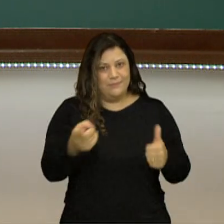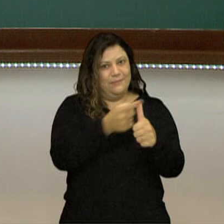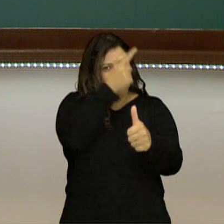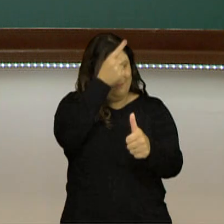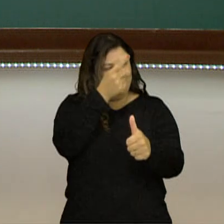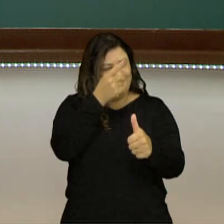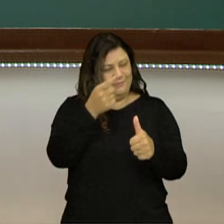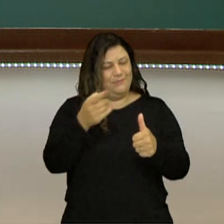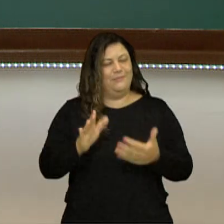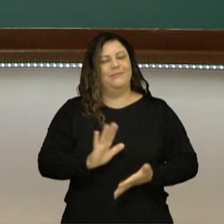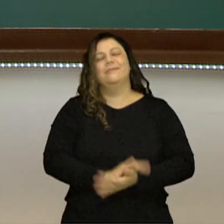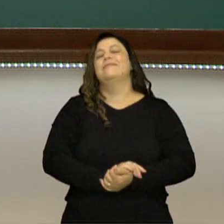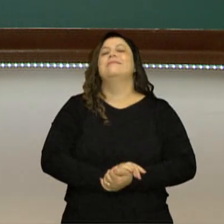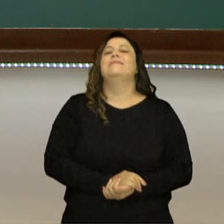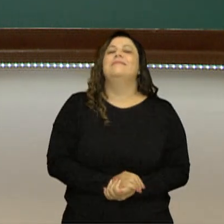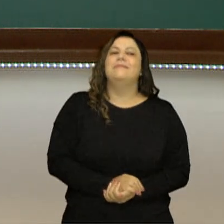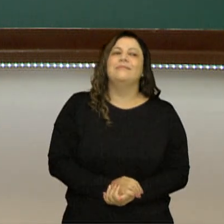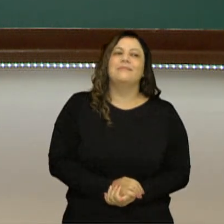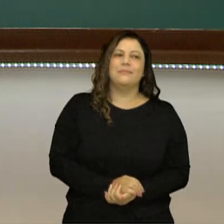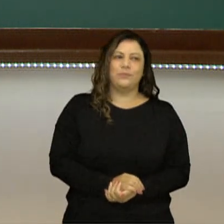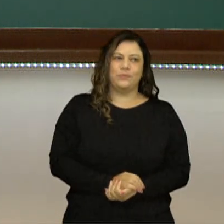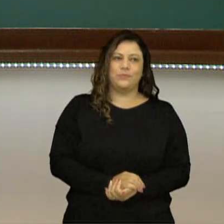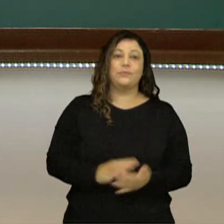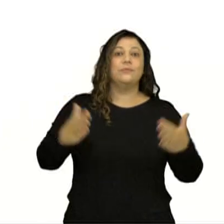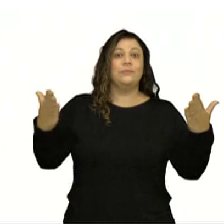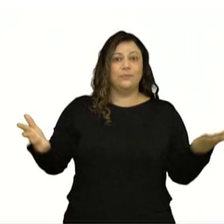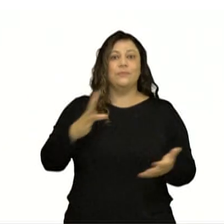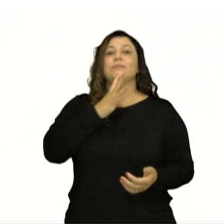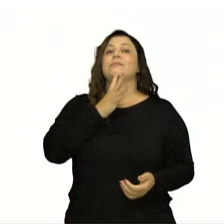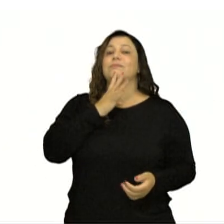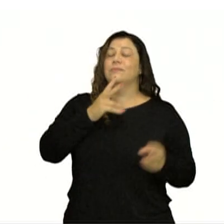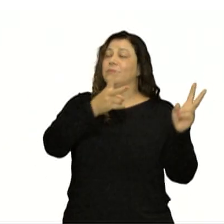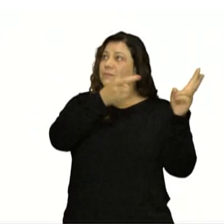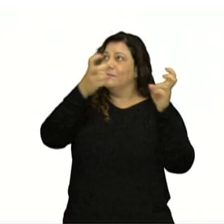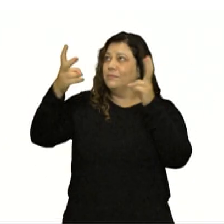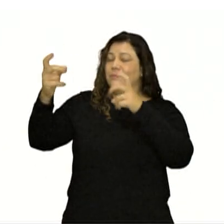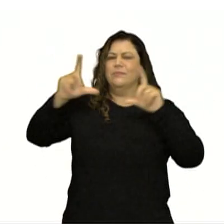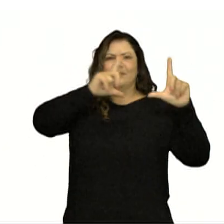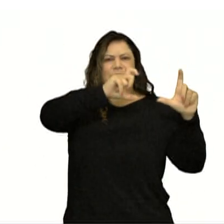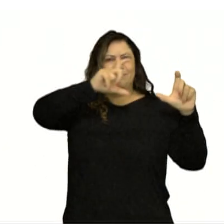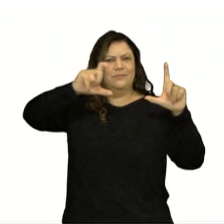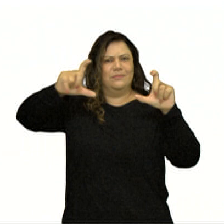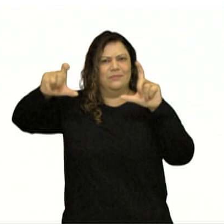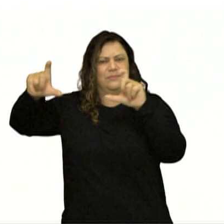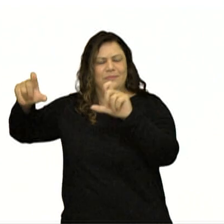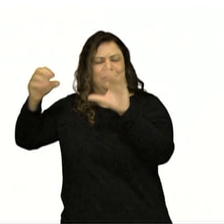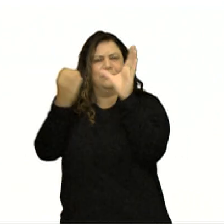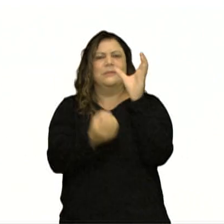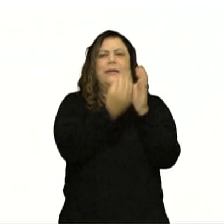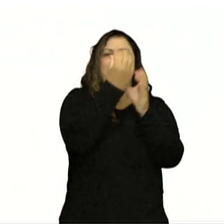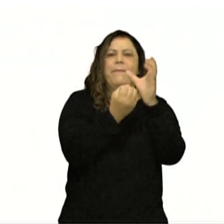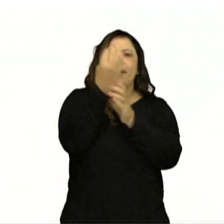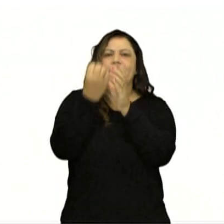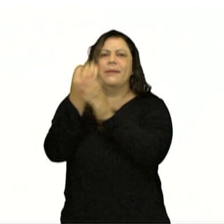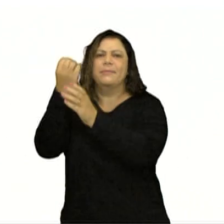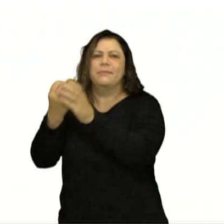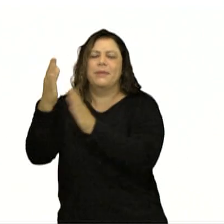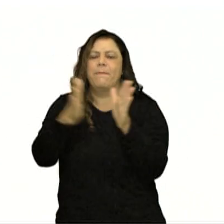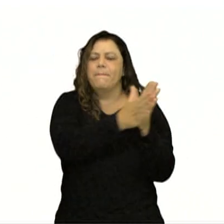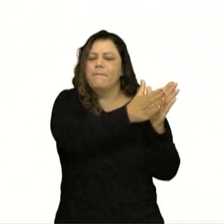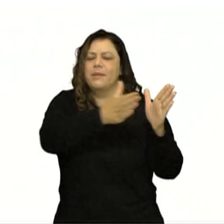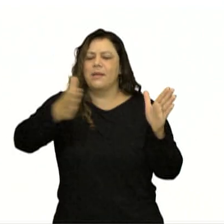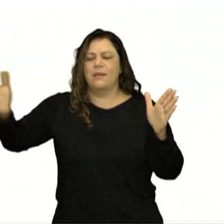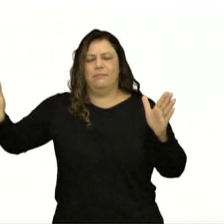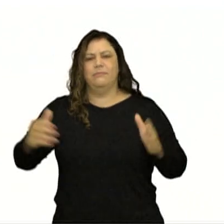Nicéphore Niepce. Oh. Vamos conhecer algumas máquinas fotográficas que surgiram ao longo da história? Vamos